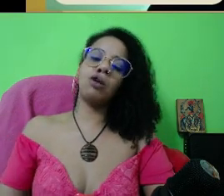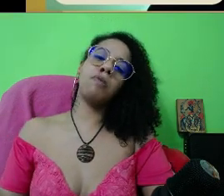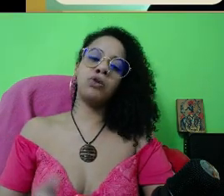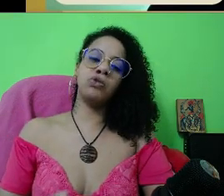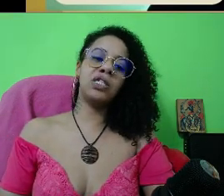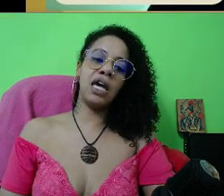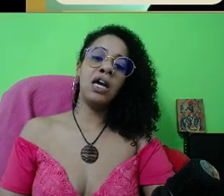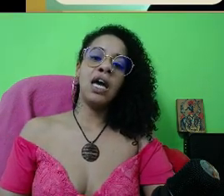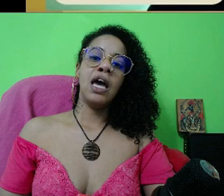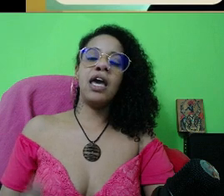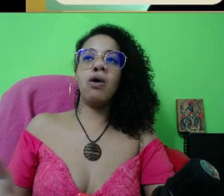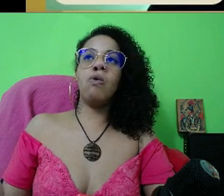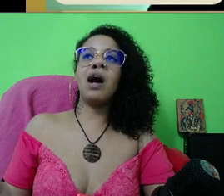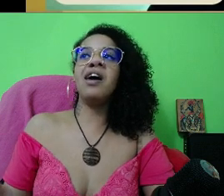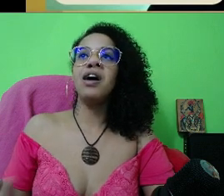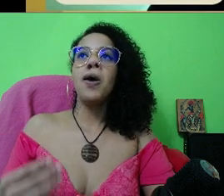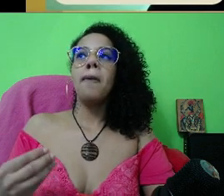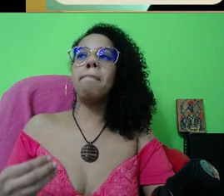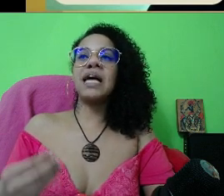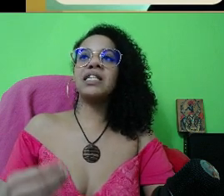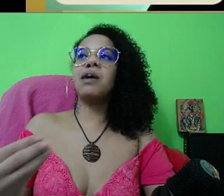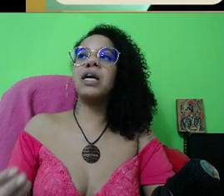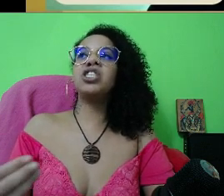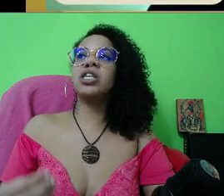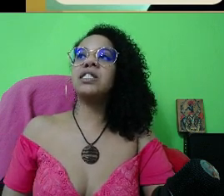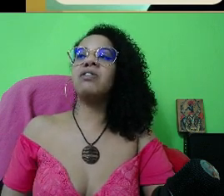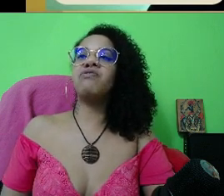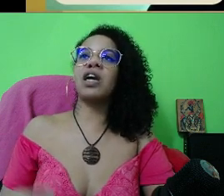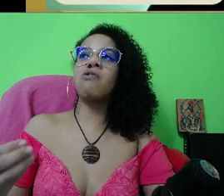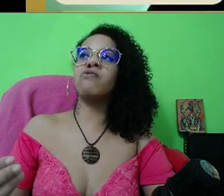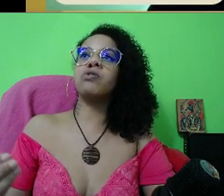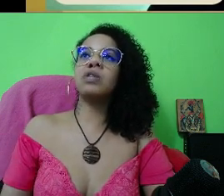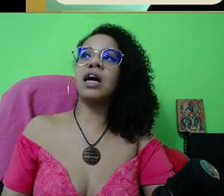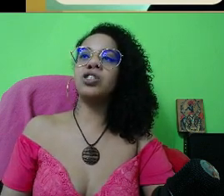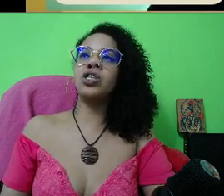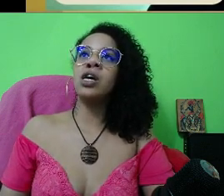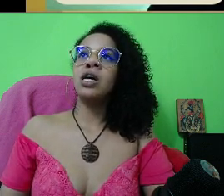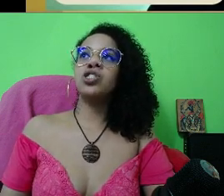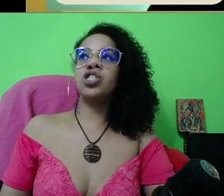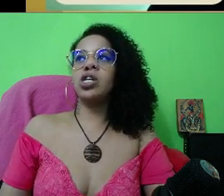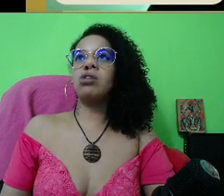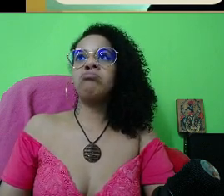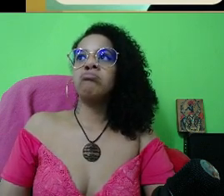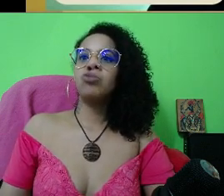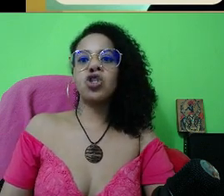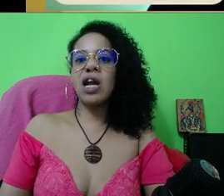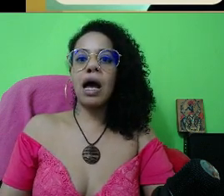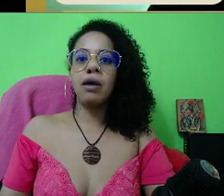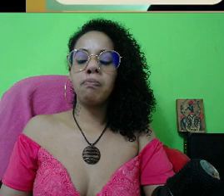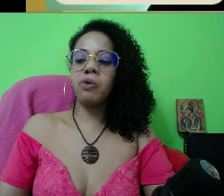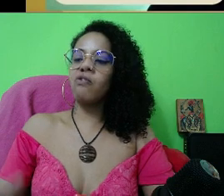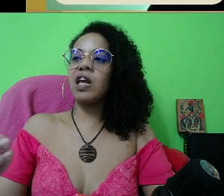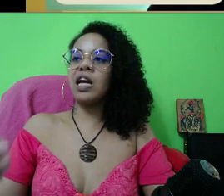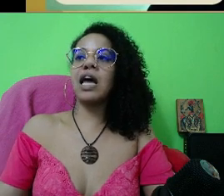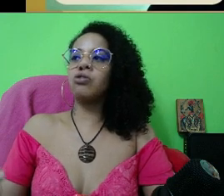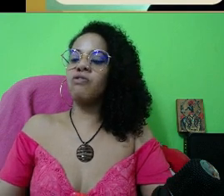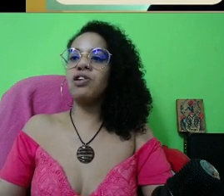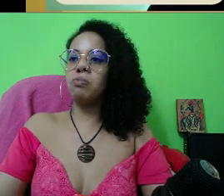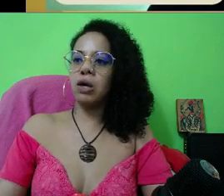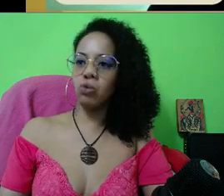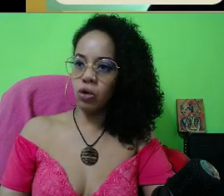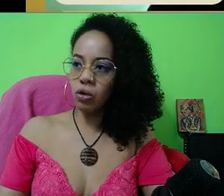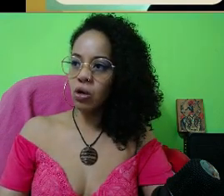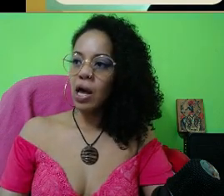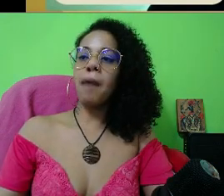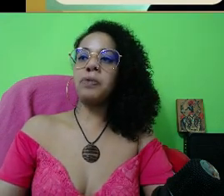anteriores que eu me pronunciei eu basicamente assim fiquei com vontade de chorar porque eu falei cara